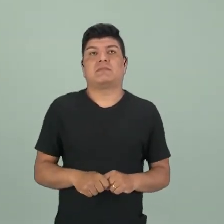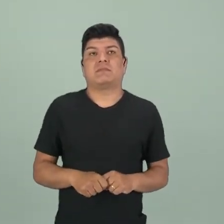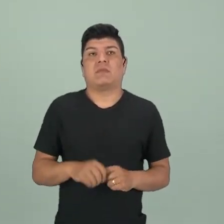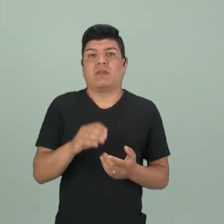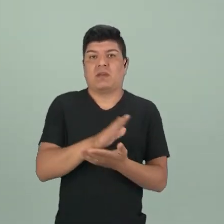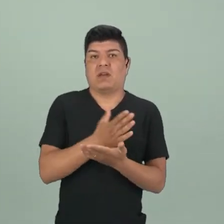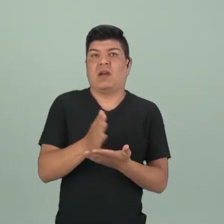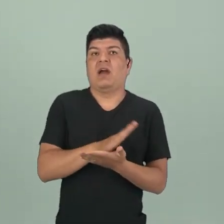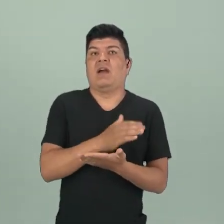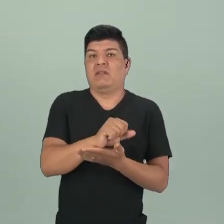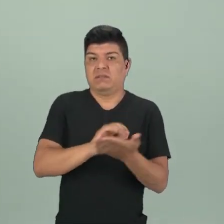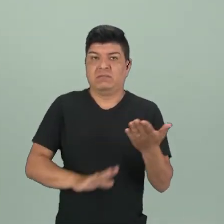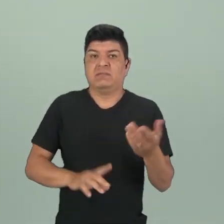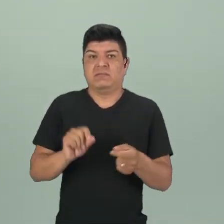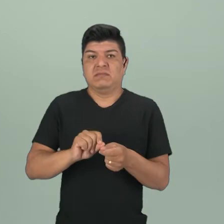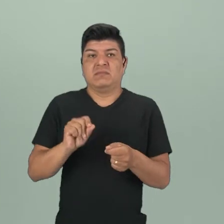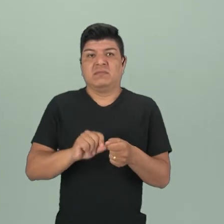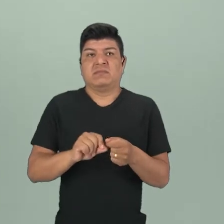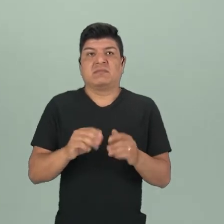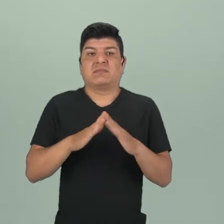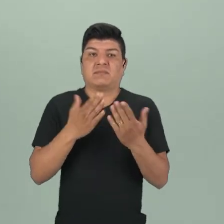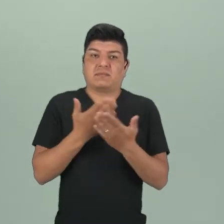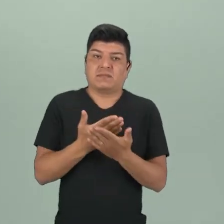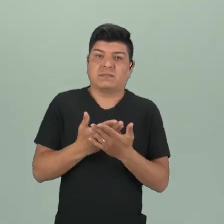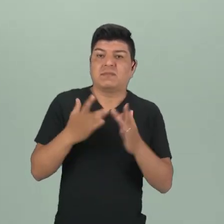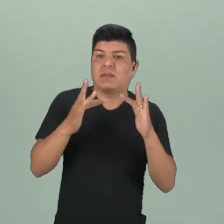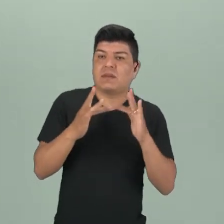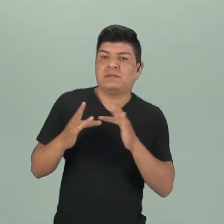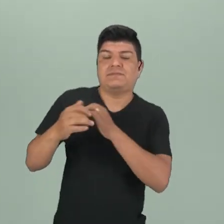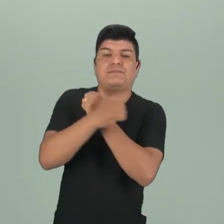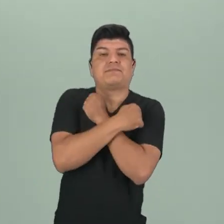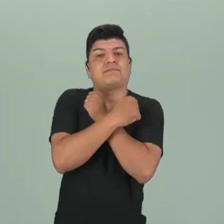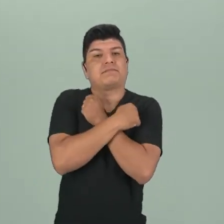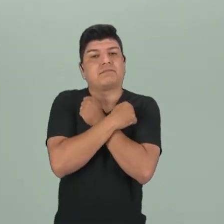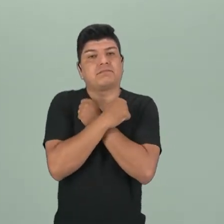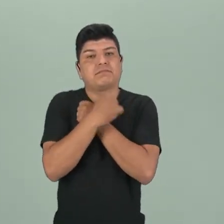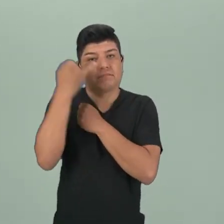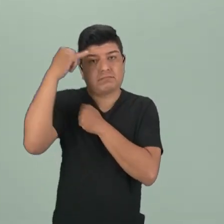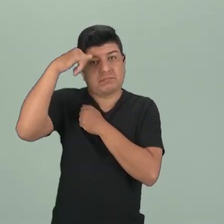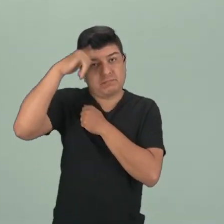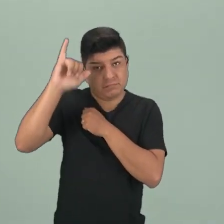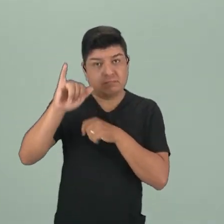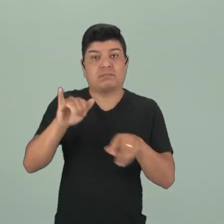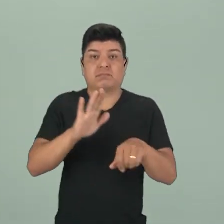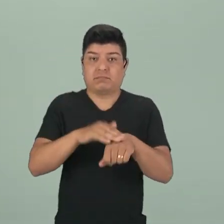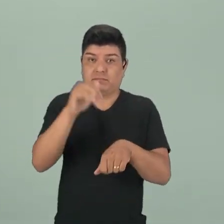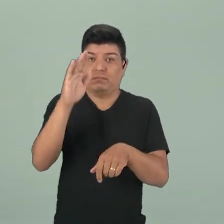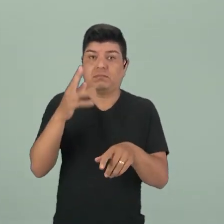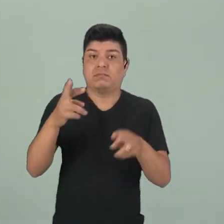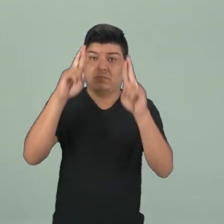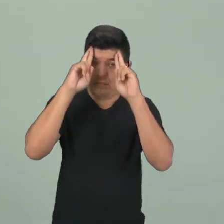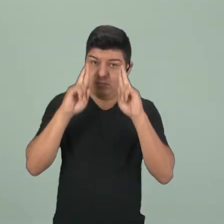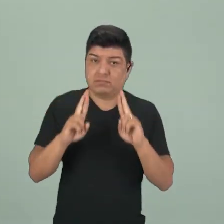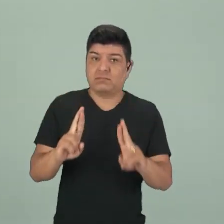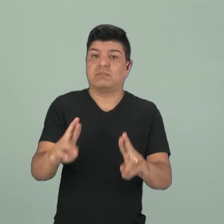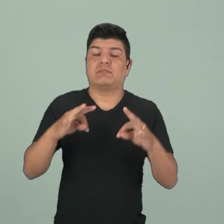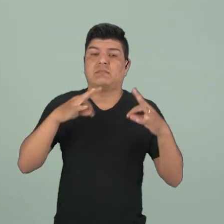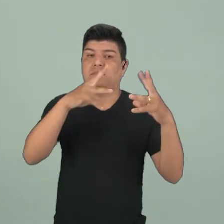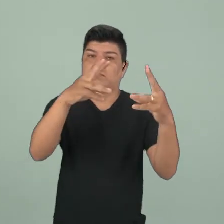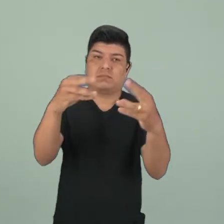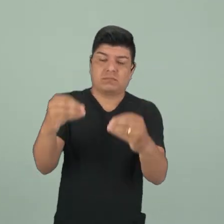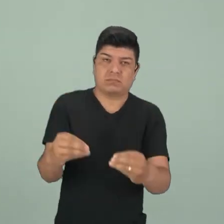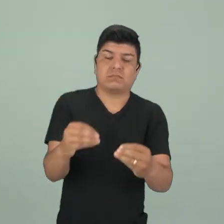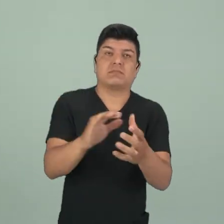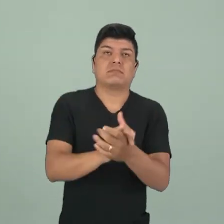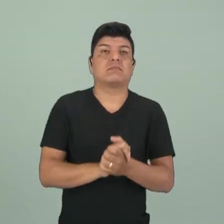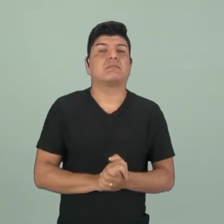algumas atividades também que você gosta de estar fazendo escolar, se tocando, se abraçando, né, tem que evitar um pouco mais para respeitar, né, toda essa questão